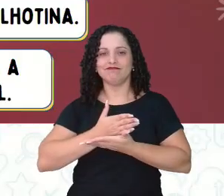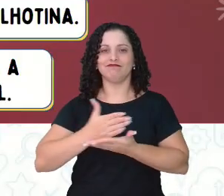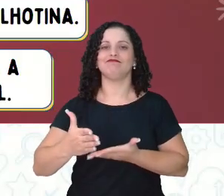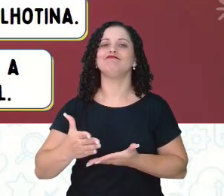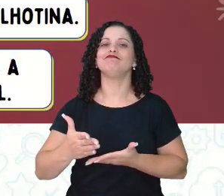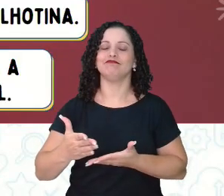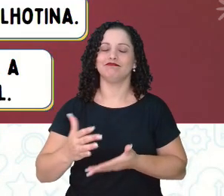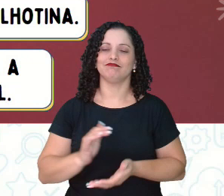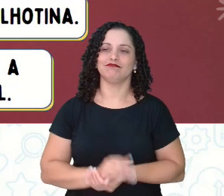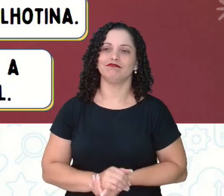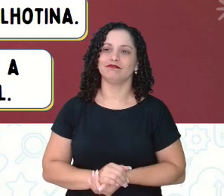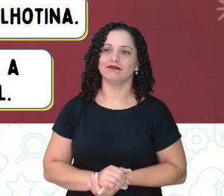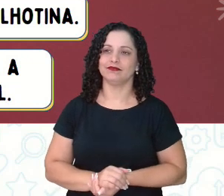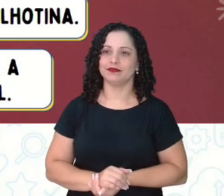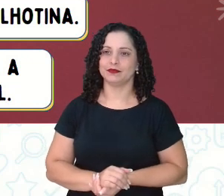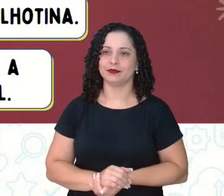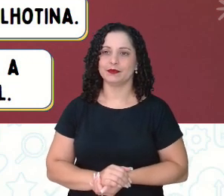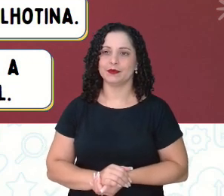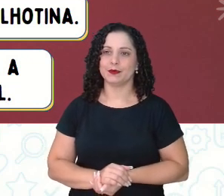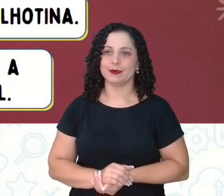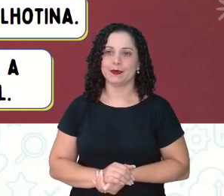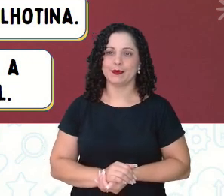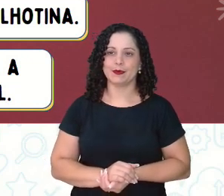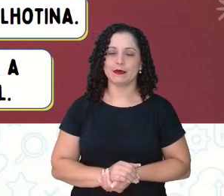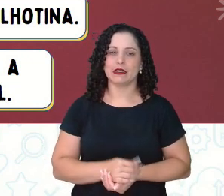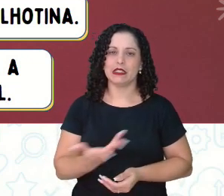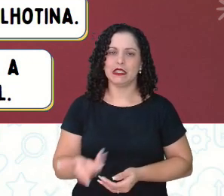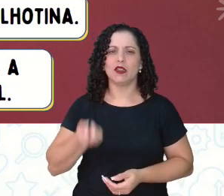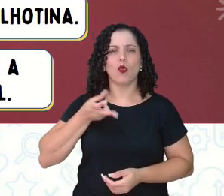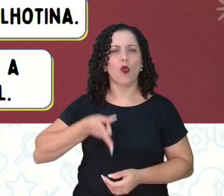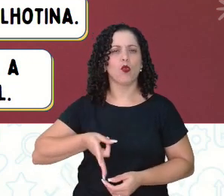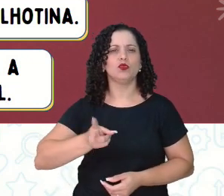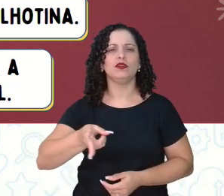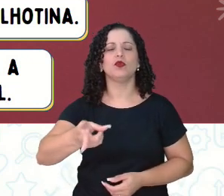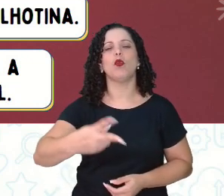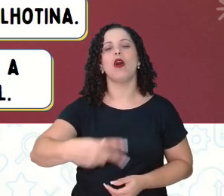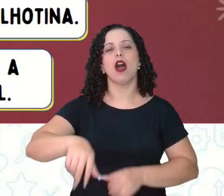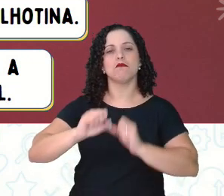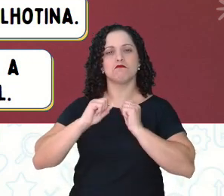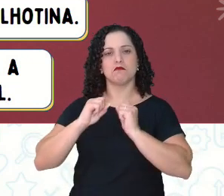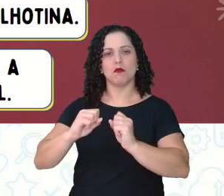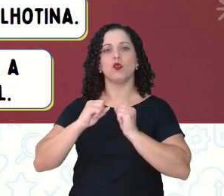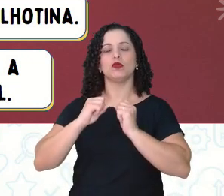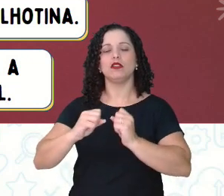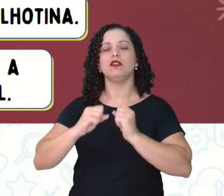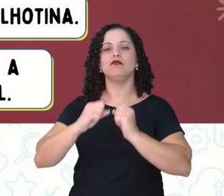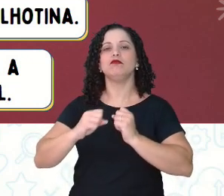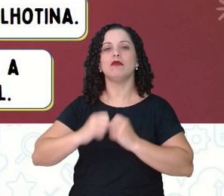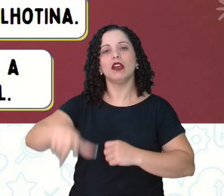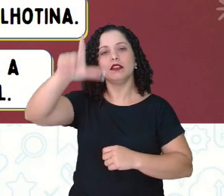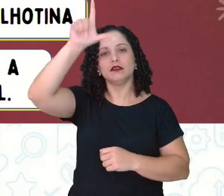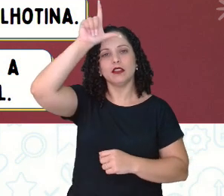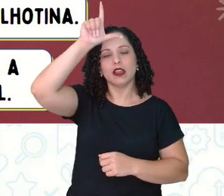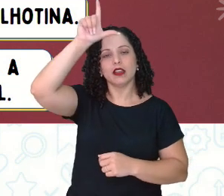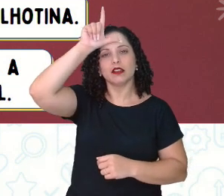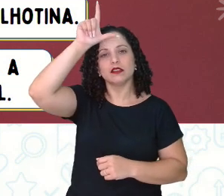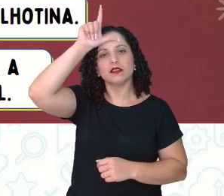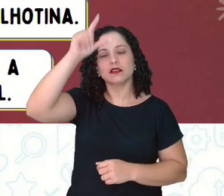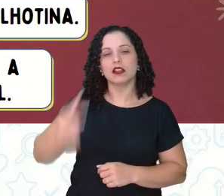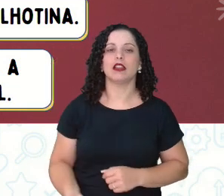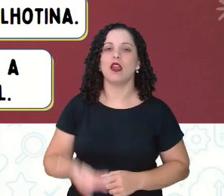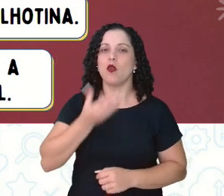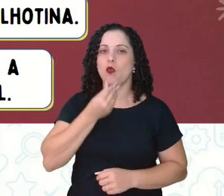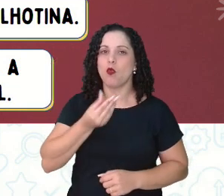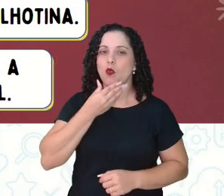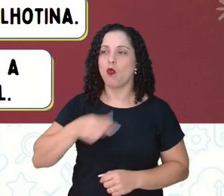também. Para manter-se no poder, Robespierre passa a exterminar todos que fossem considerados inimigos